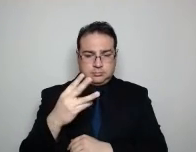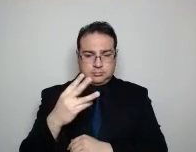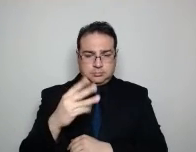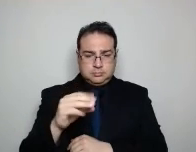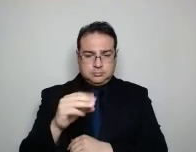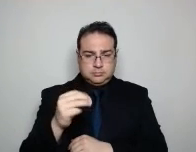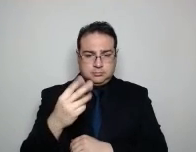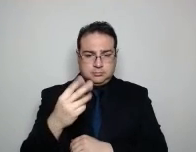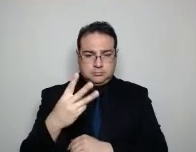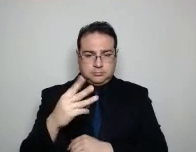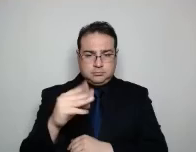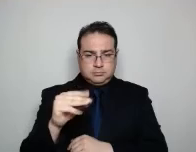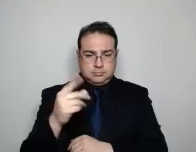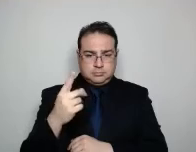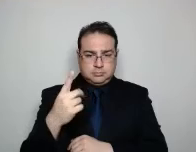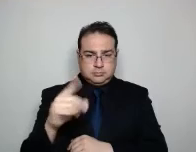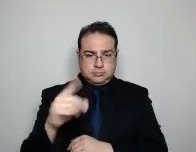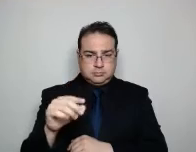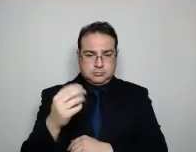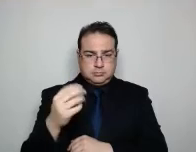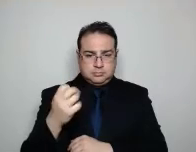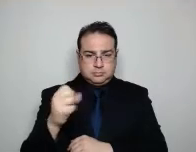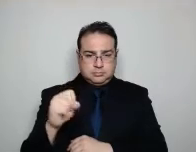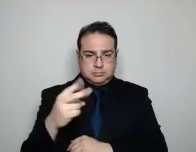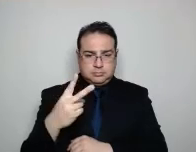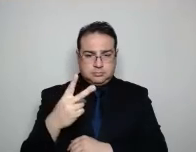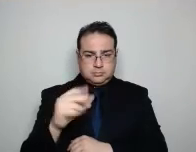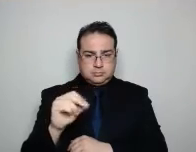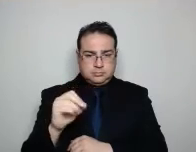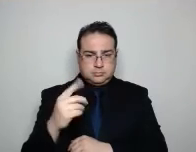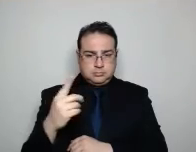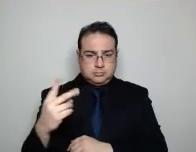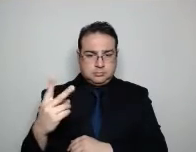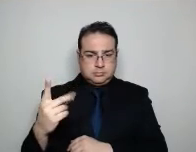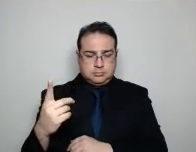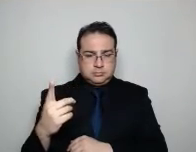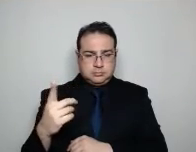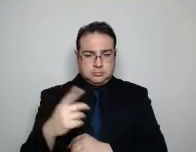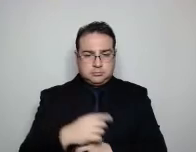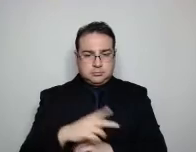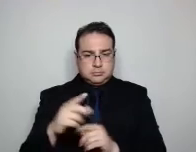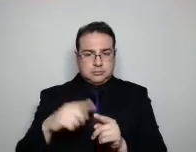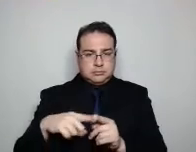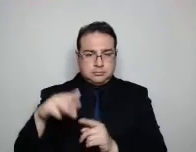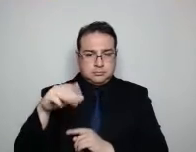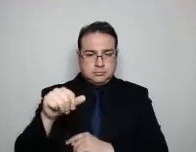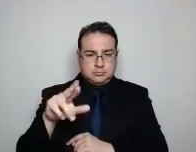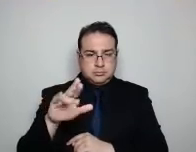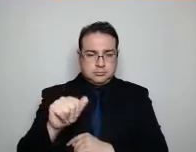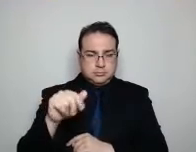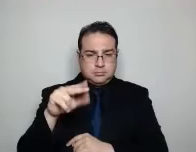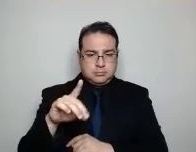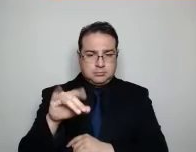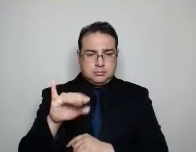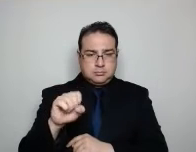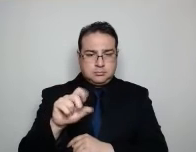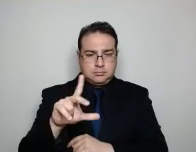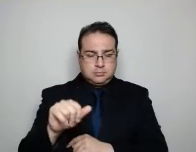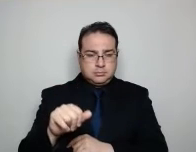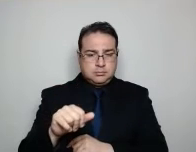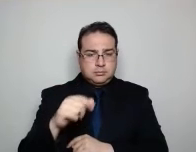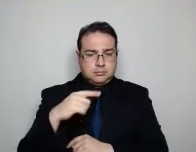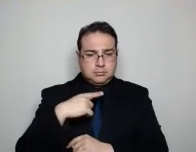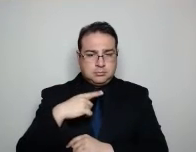Doutora Graziela Abreu Nazário, está presente? Doutora Gabriela ausente, presente. Está julgado, então. Na